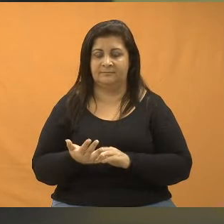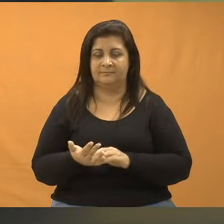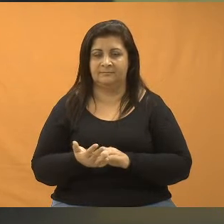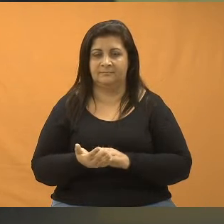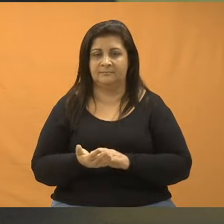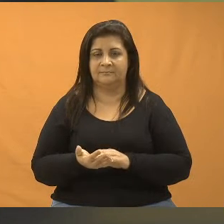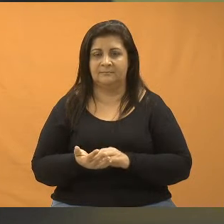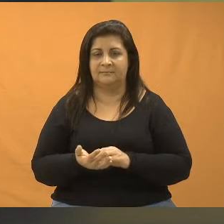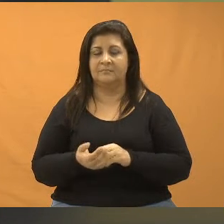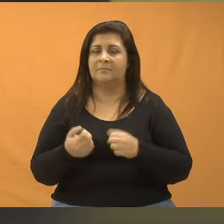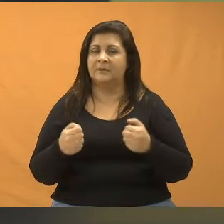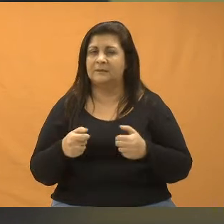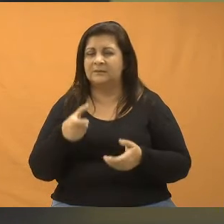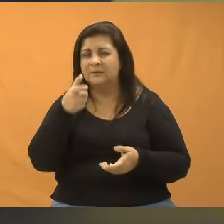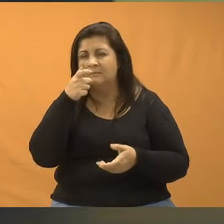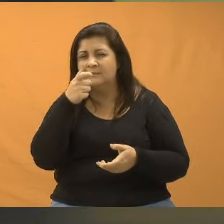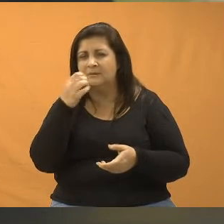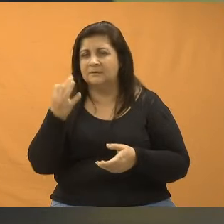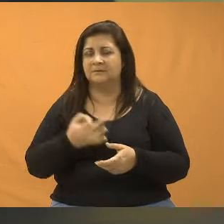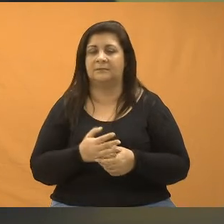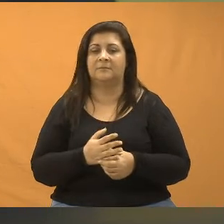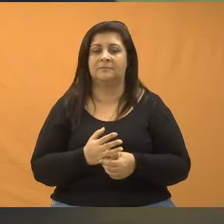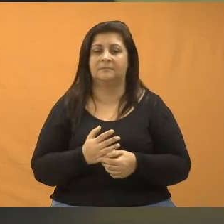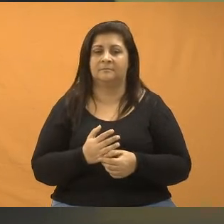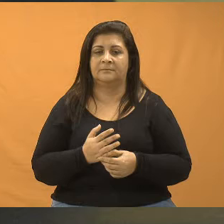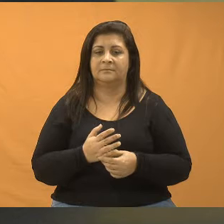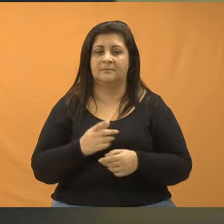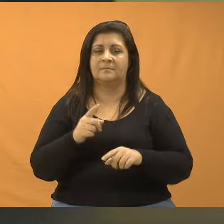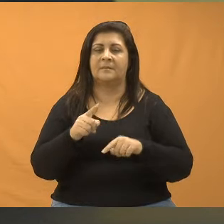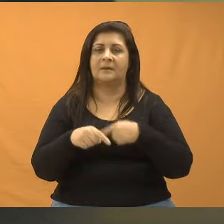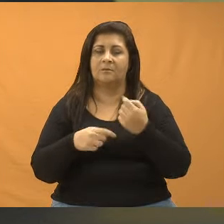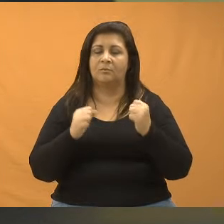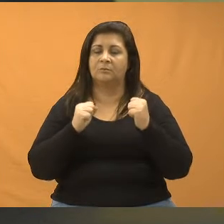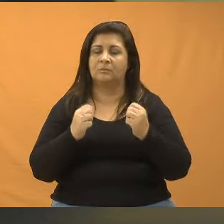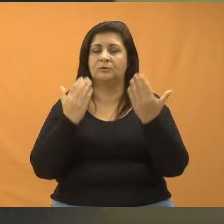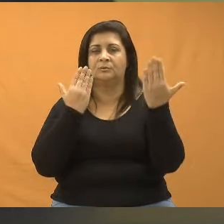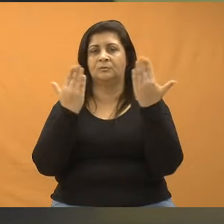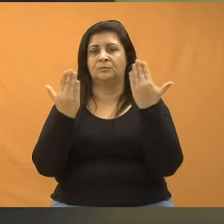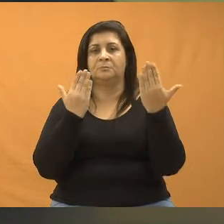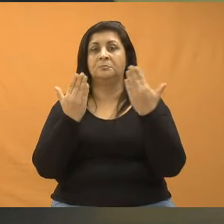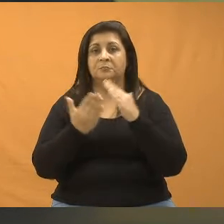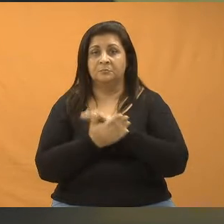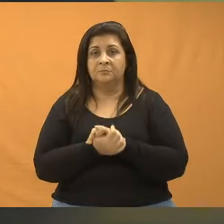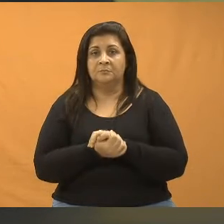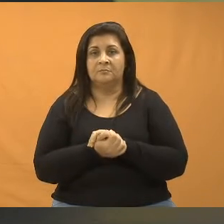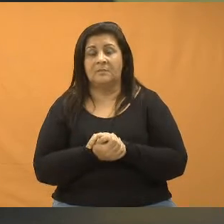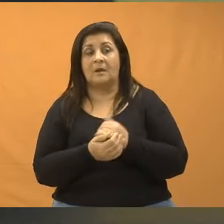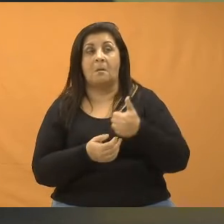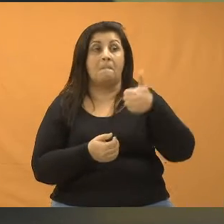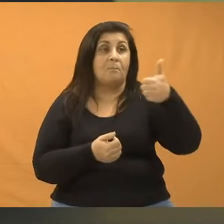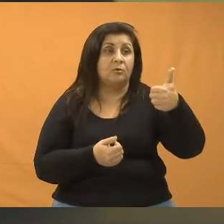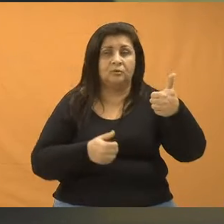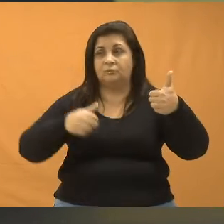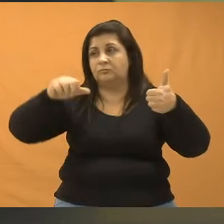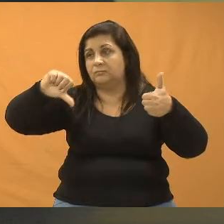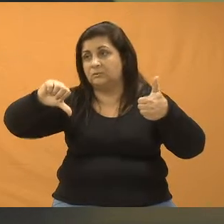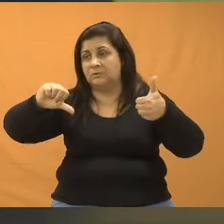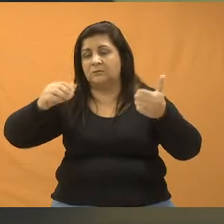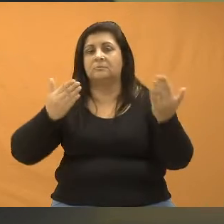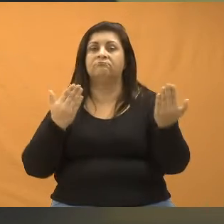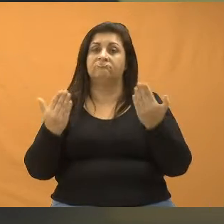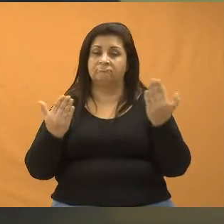muito, muito bem avaliado, né? Acho que para frente a gente pode até fazer um comparativo, né? Os prós e os contras, né? De